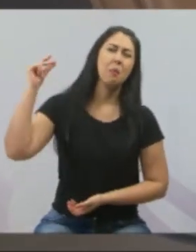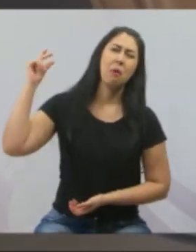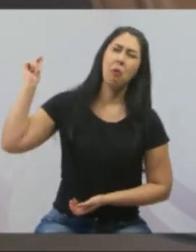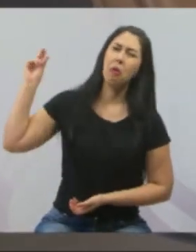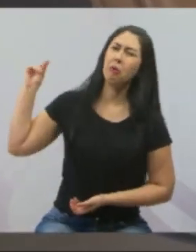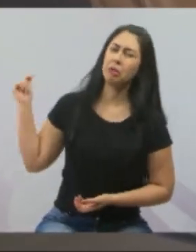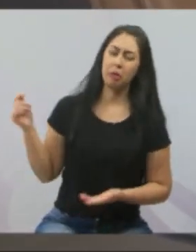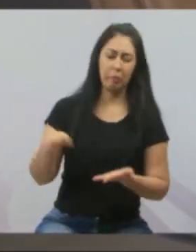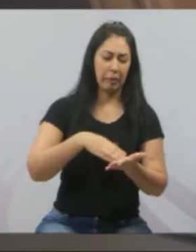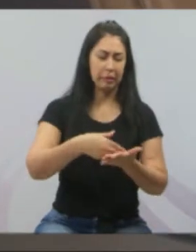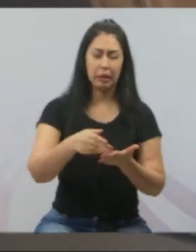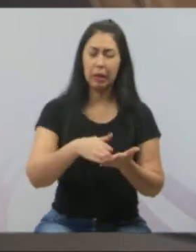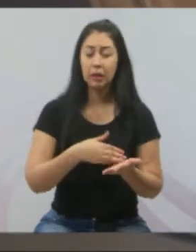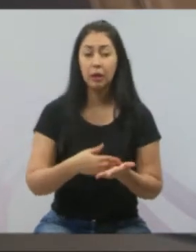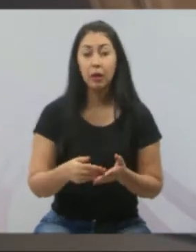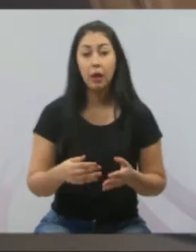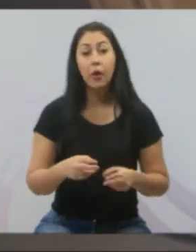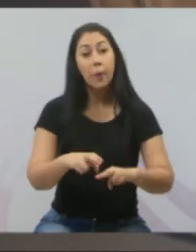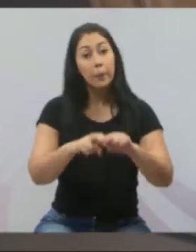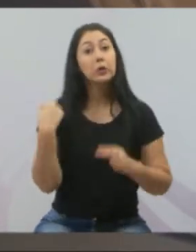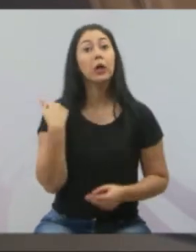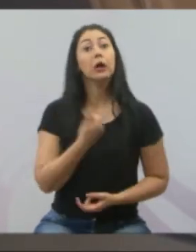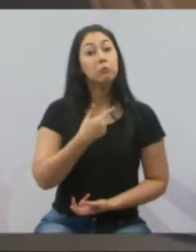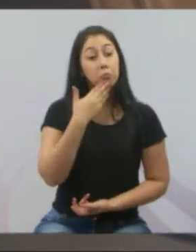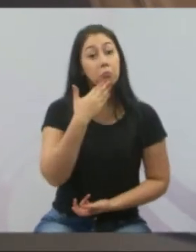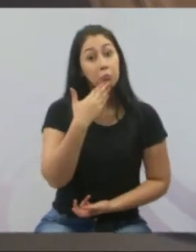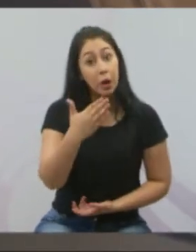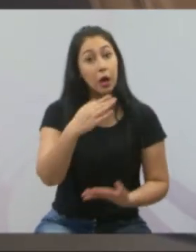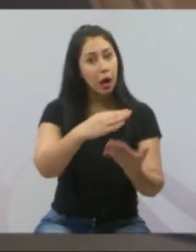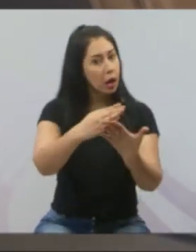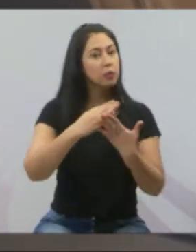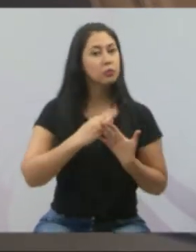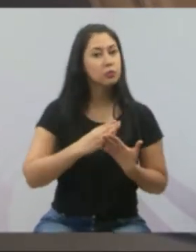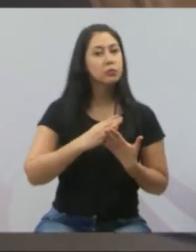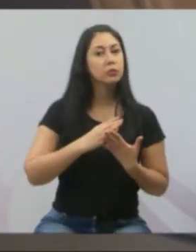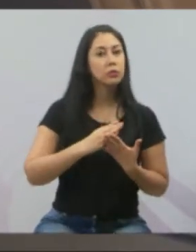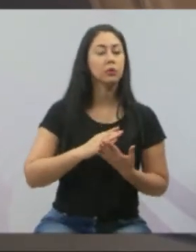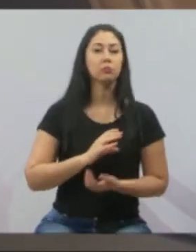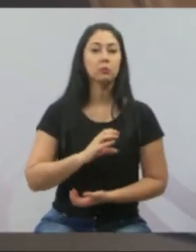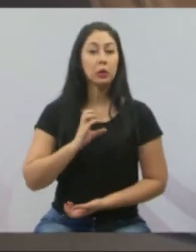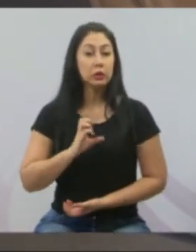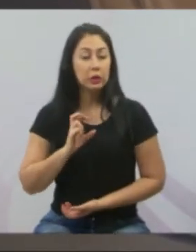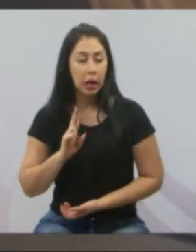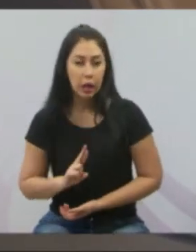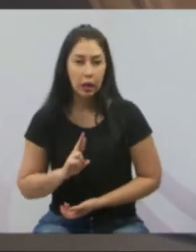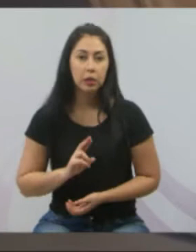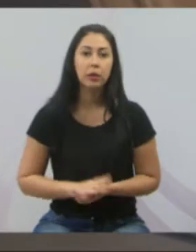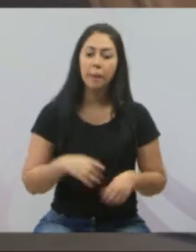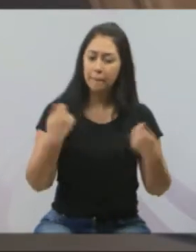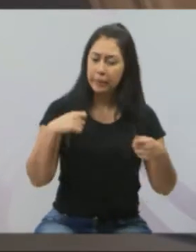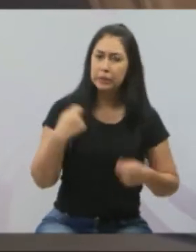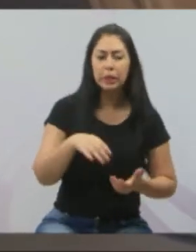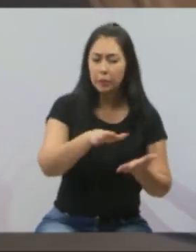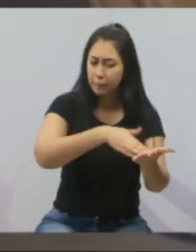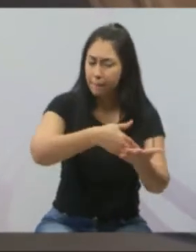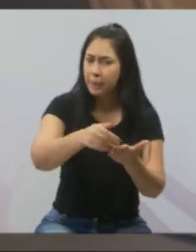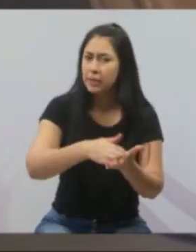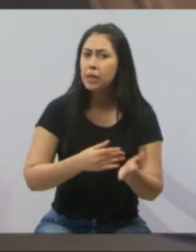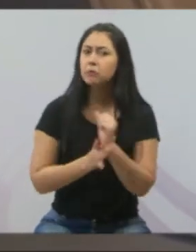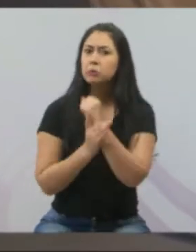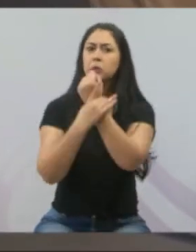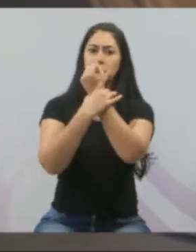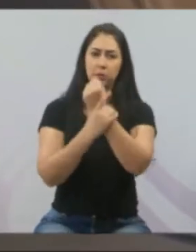se entrelaçam a fiação da rede de energia elétrica na Rua Lagoa Rodrigo de Freitas, próximo ao 219, no bairro Lagoa Azul, em Jacareí,